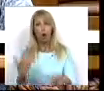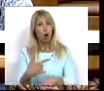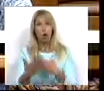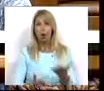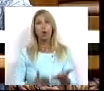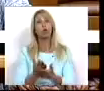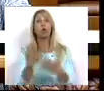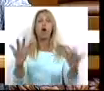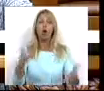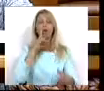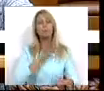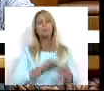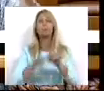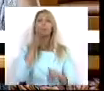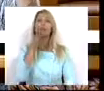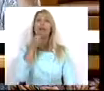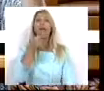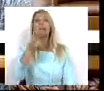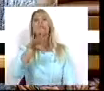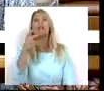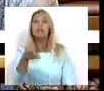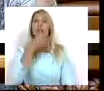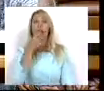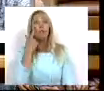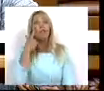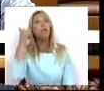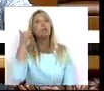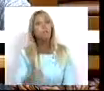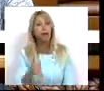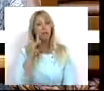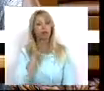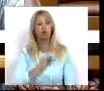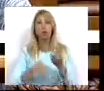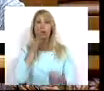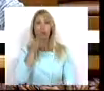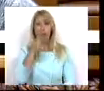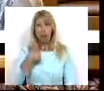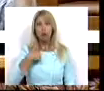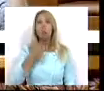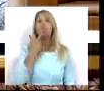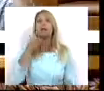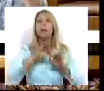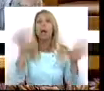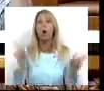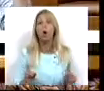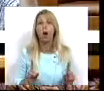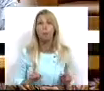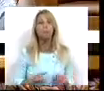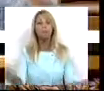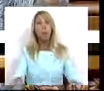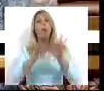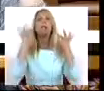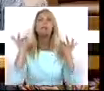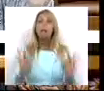Leal Coelho falar, e veja bem, senhora deputada, estou a interpretar bem, falar como se o Tratado